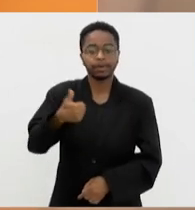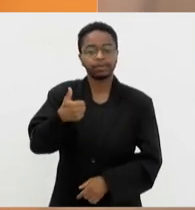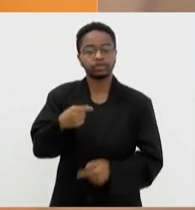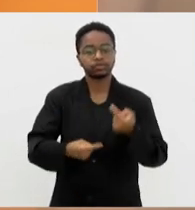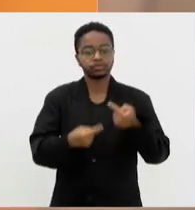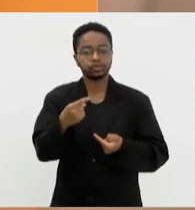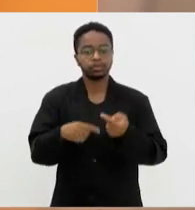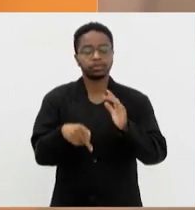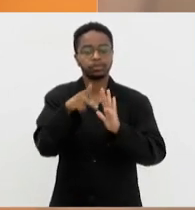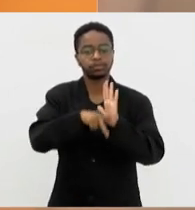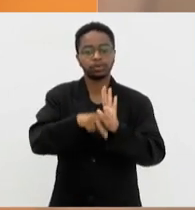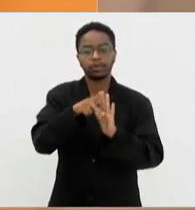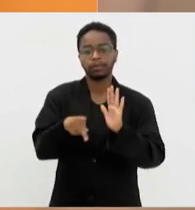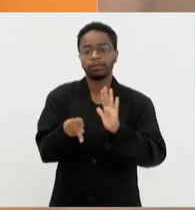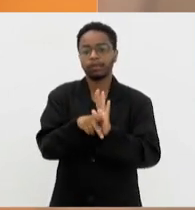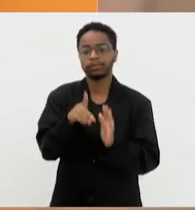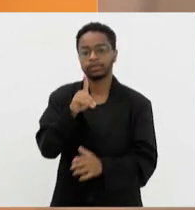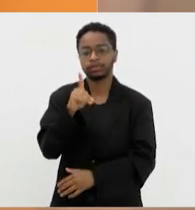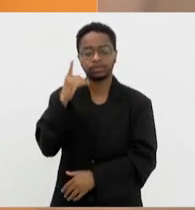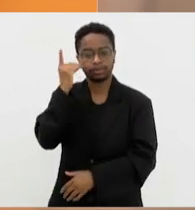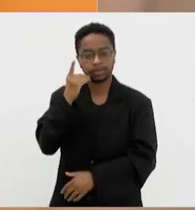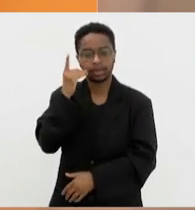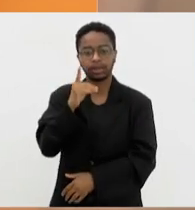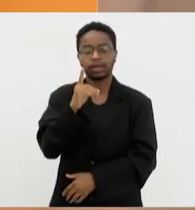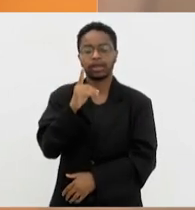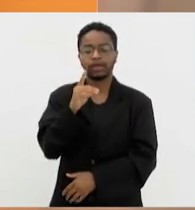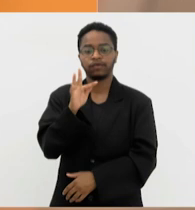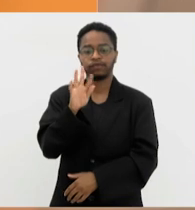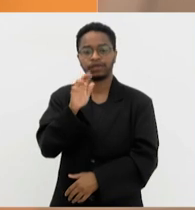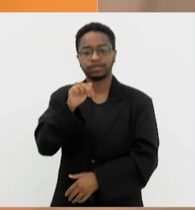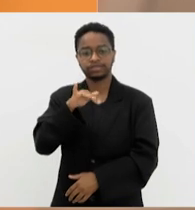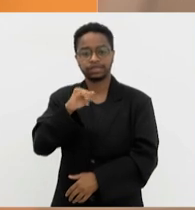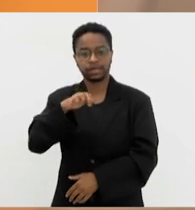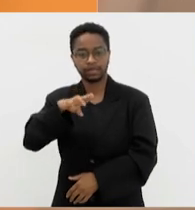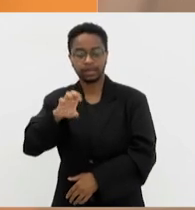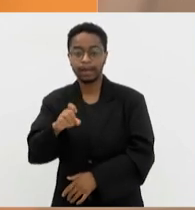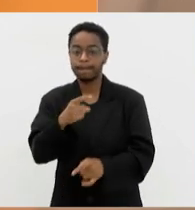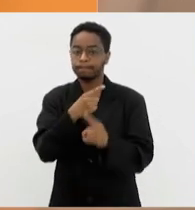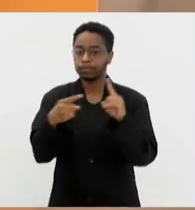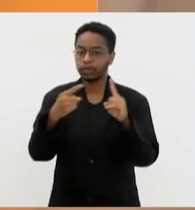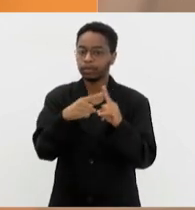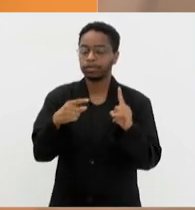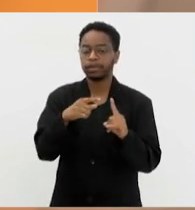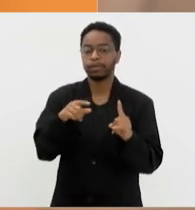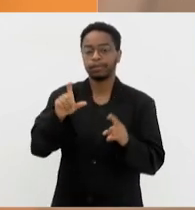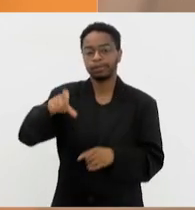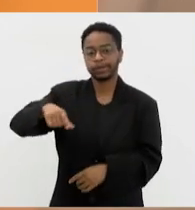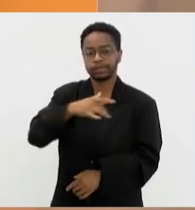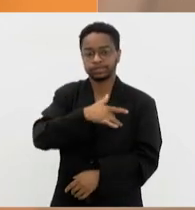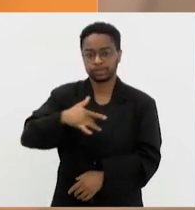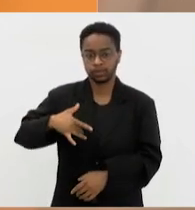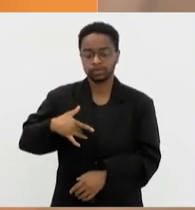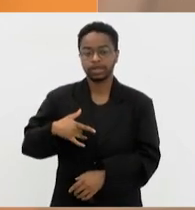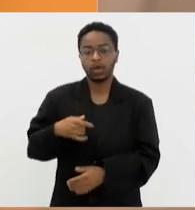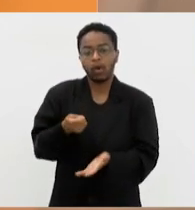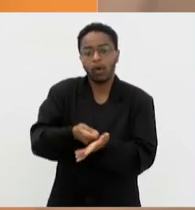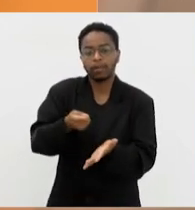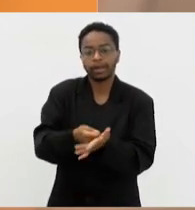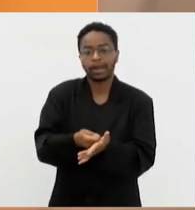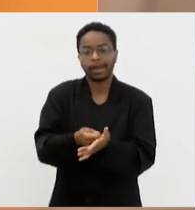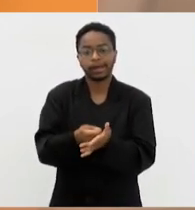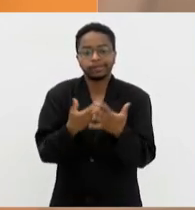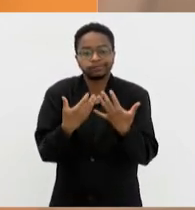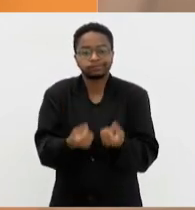da deputada Franciane Mota, que proíbe planos de saúde de exigirem consentimento de maridos ou